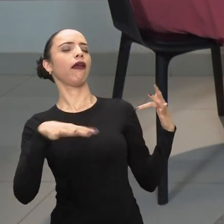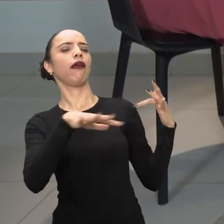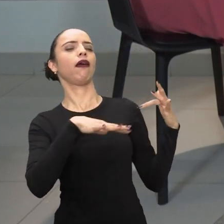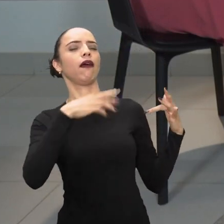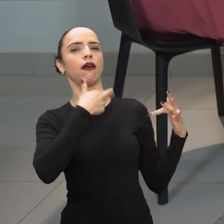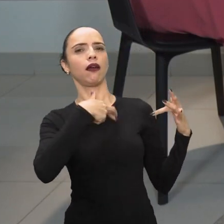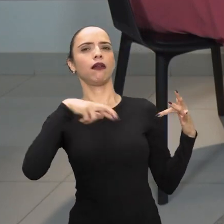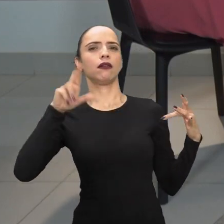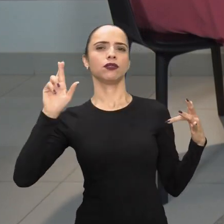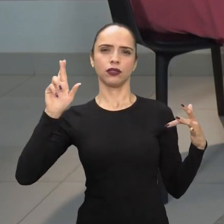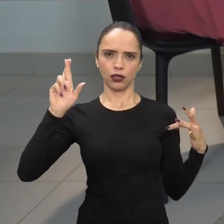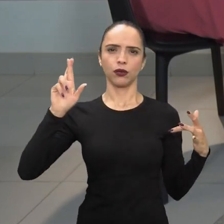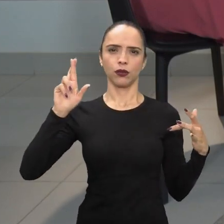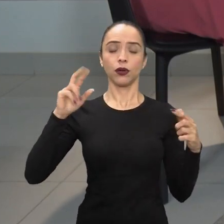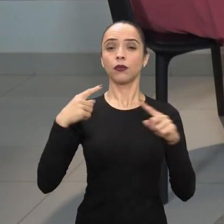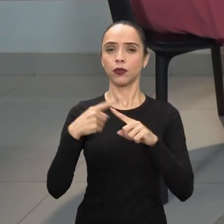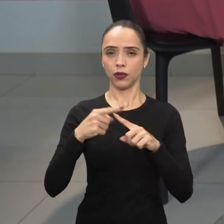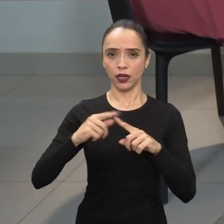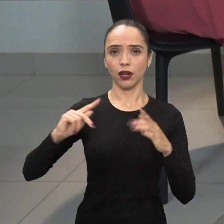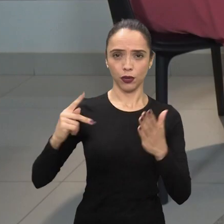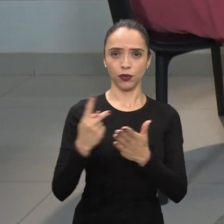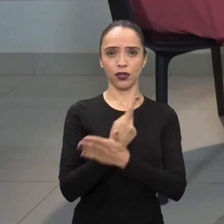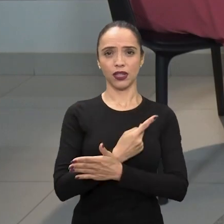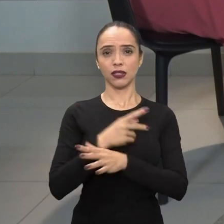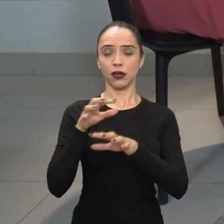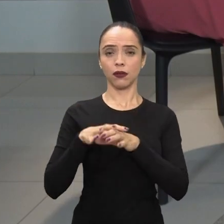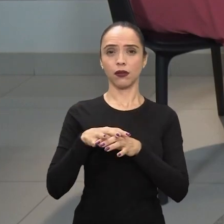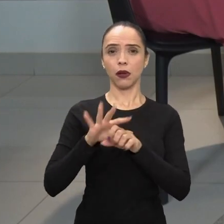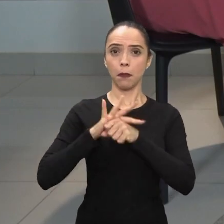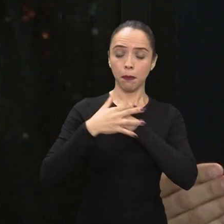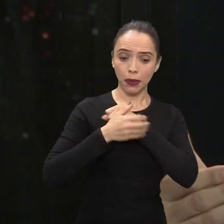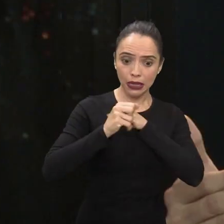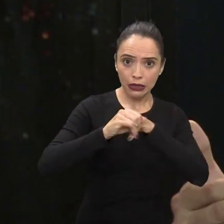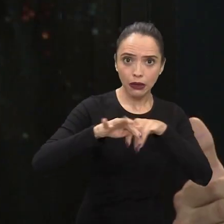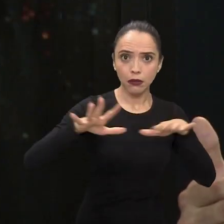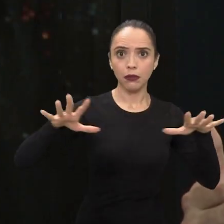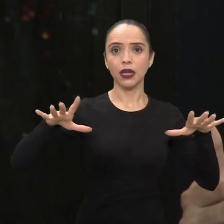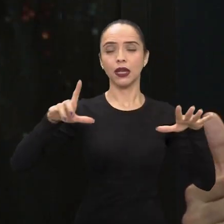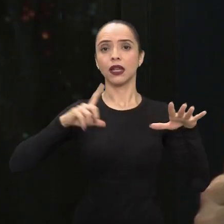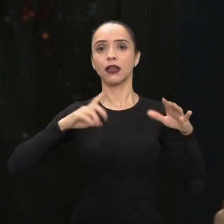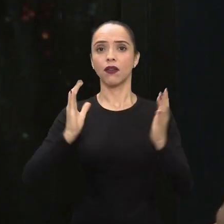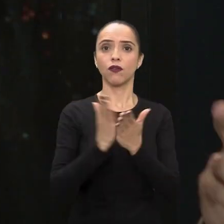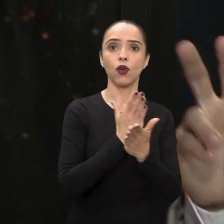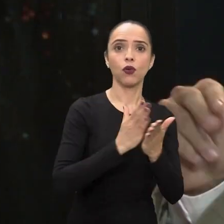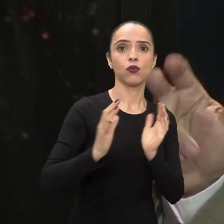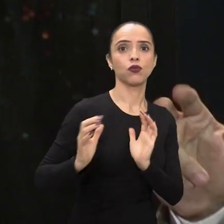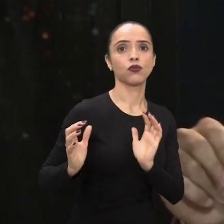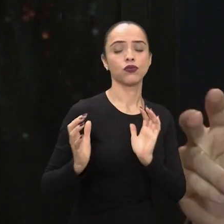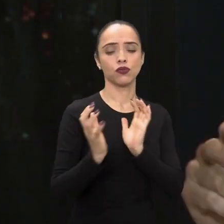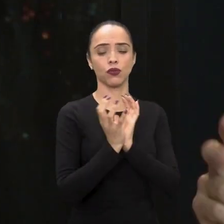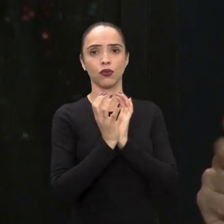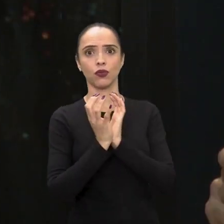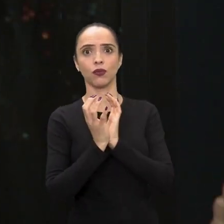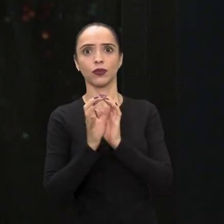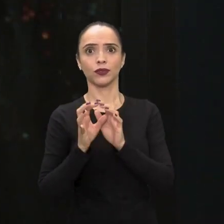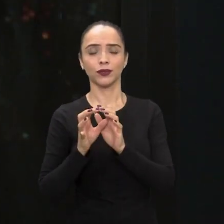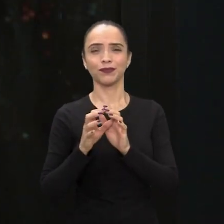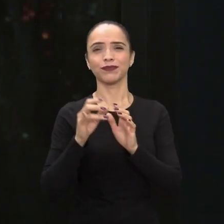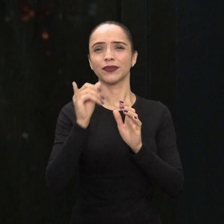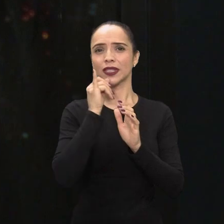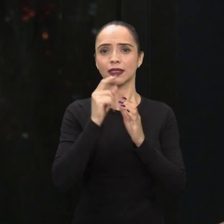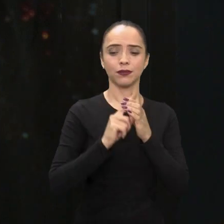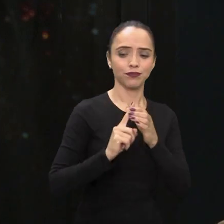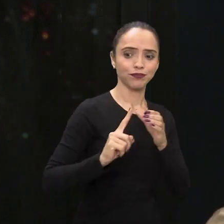a gente observou nesse último período causado pela pandemia um afastamento de alguns grupos da dos presídios das unidades